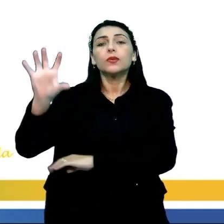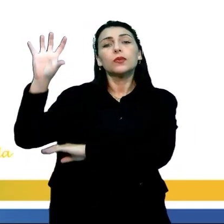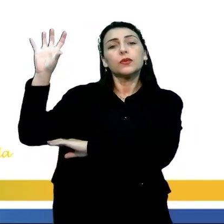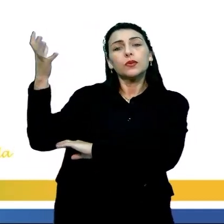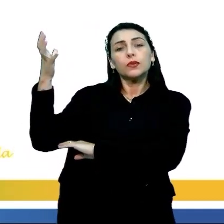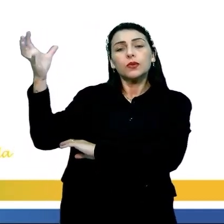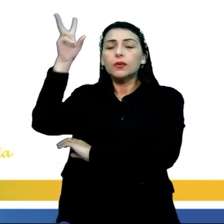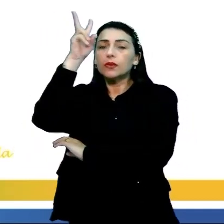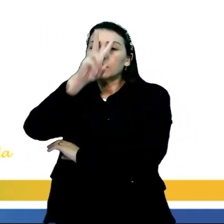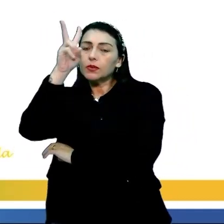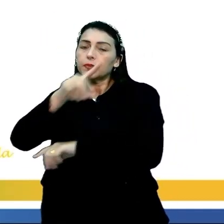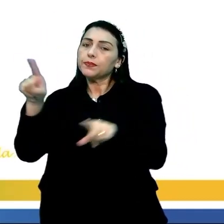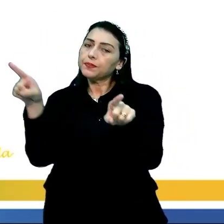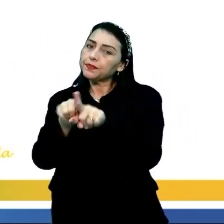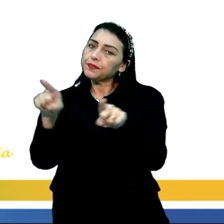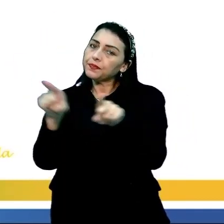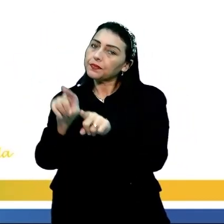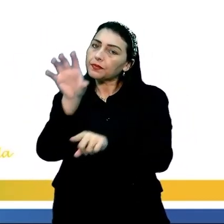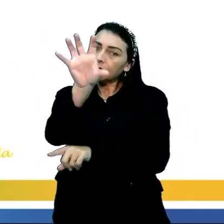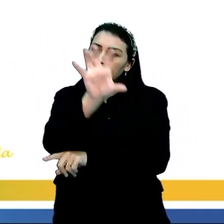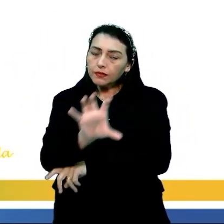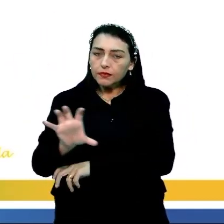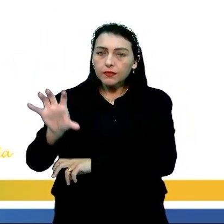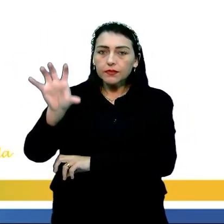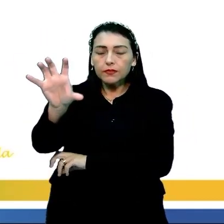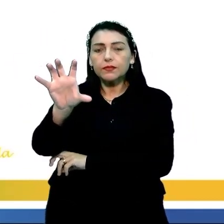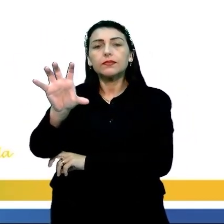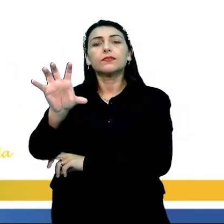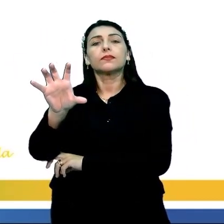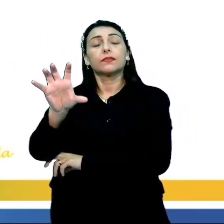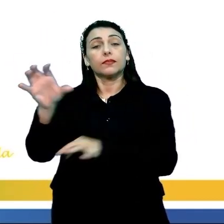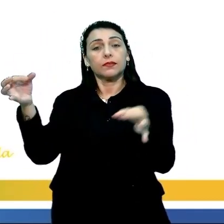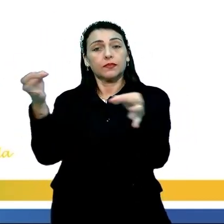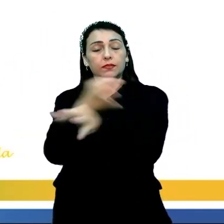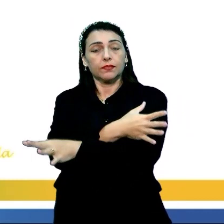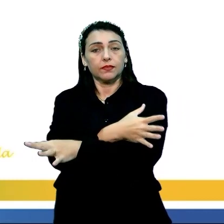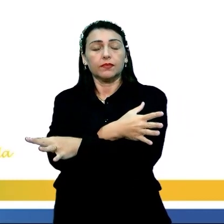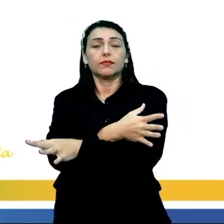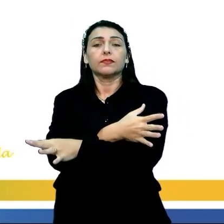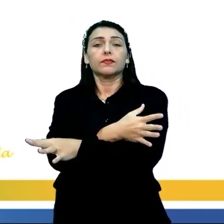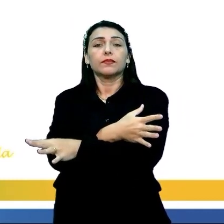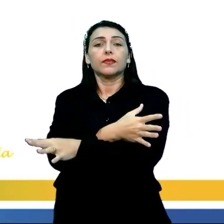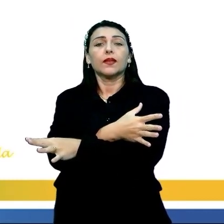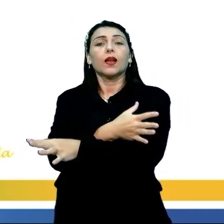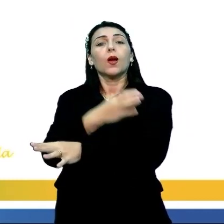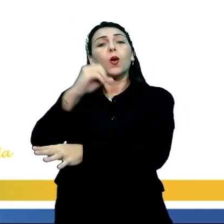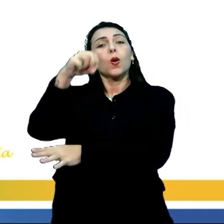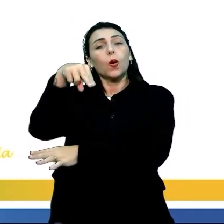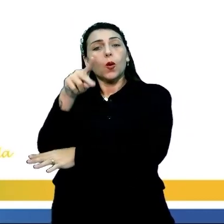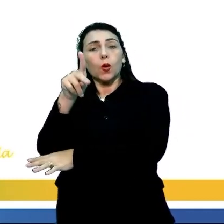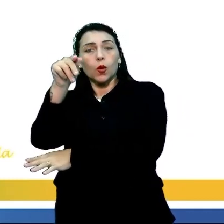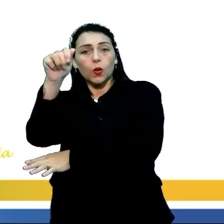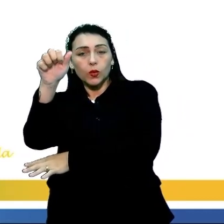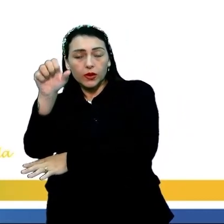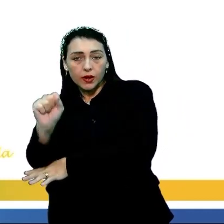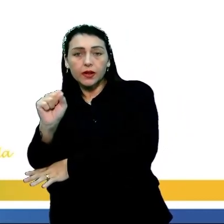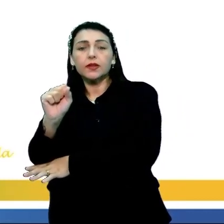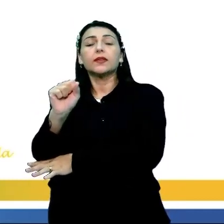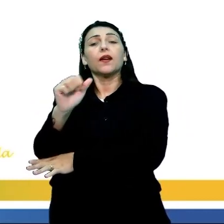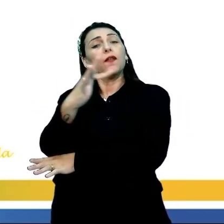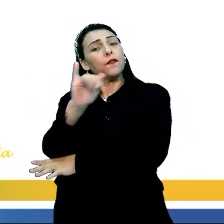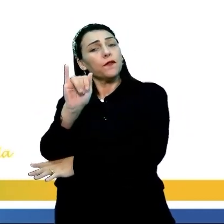lembrando também que entre esses domínios morfoclimáticos se formam aí as chamadas zonas de transição, que no mapa